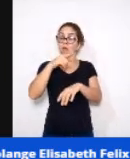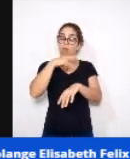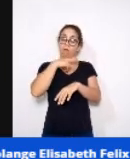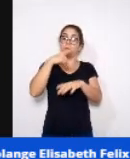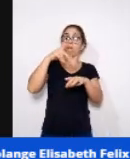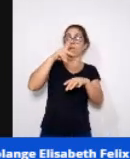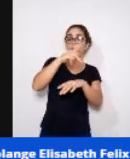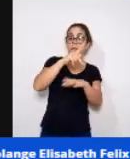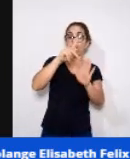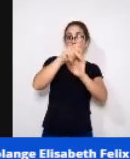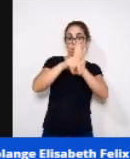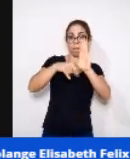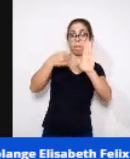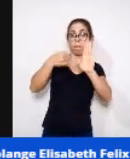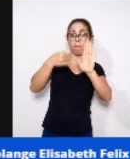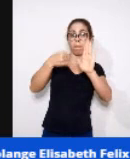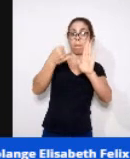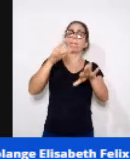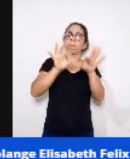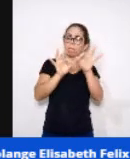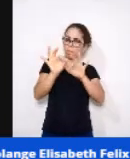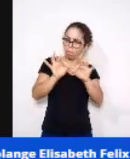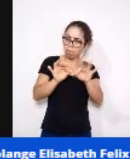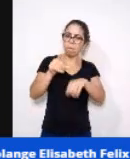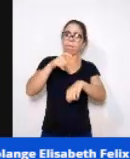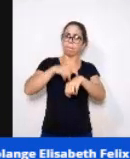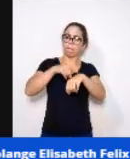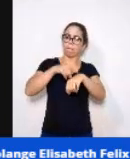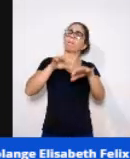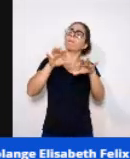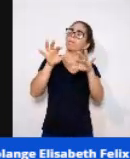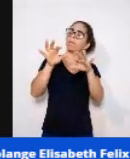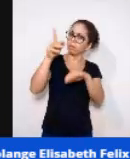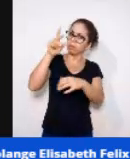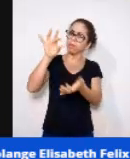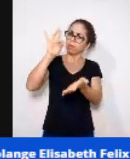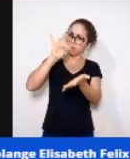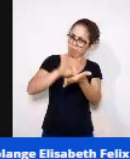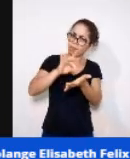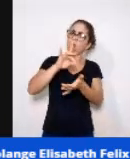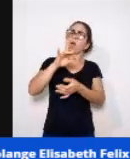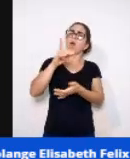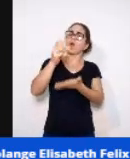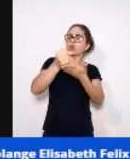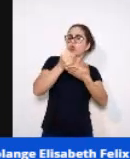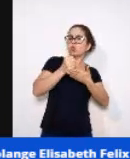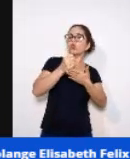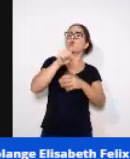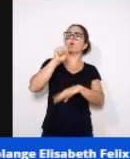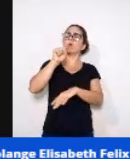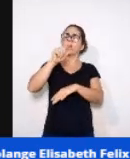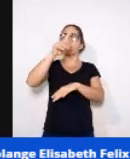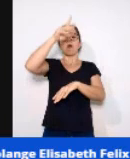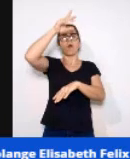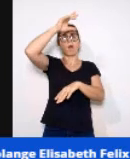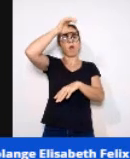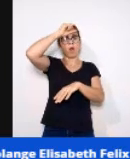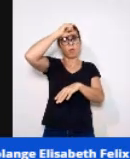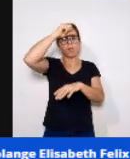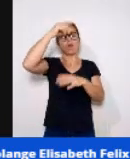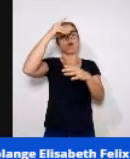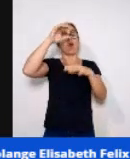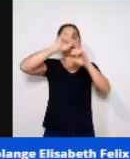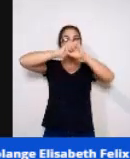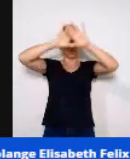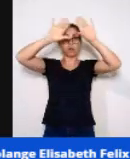planejamento realizado no momento certo, ele contribui para que você consiga compreender de maneira mais tranquila qual é o questionamento